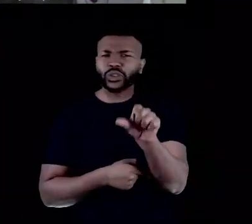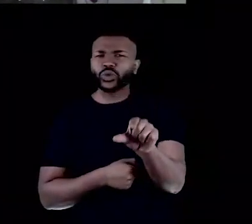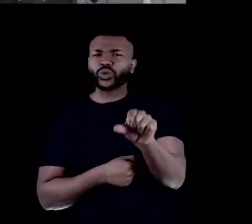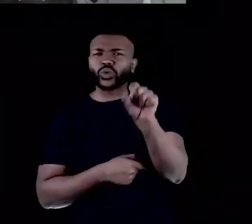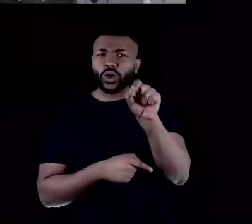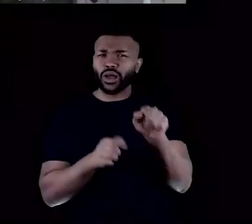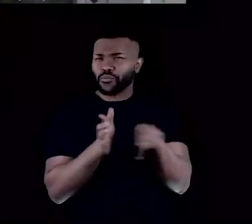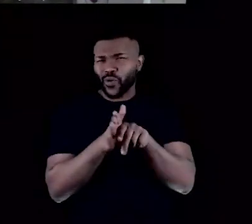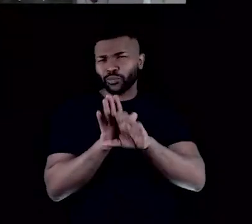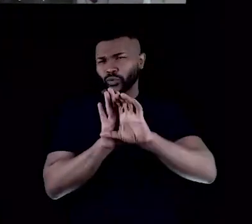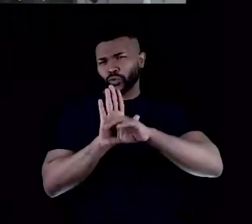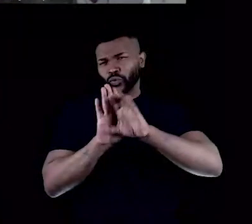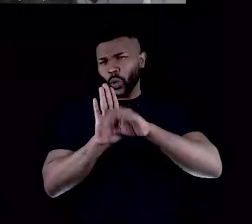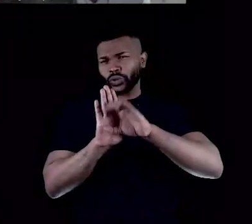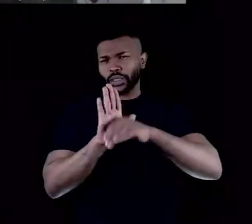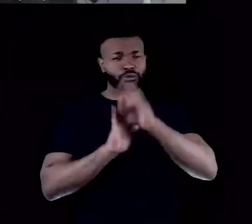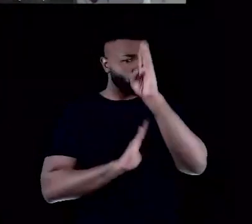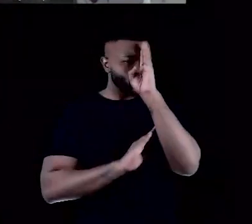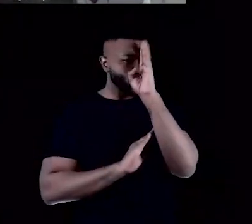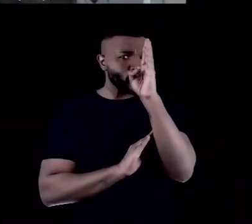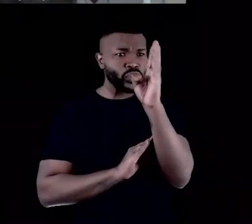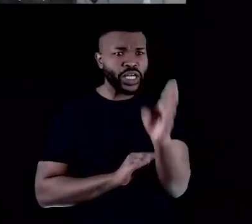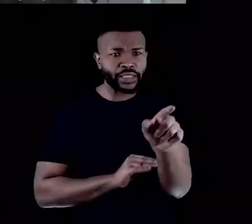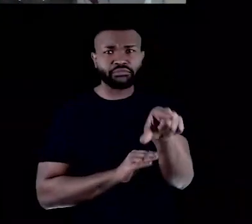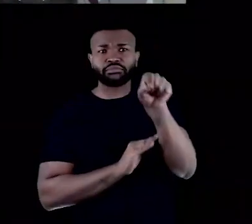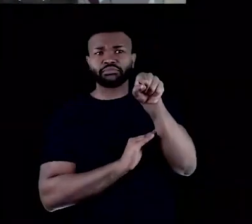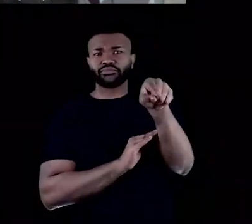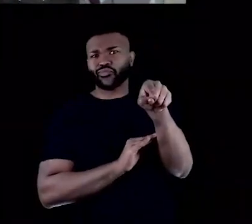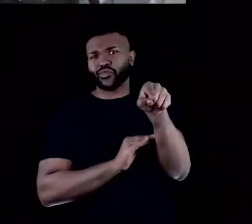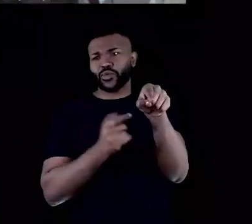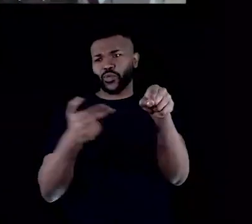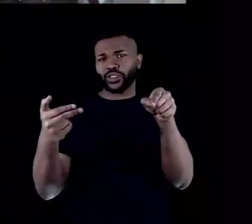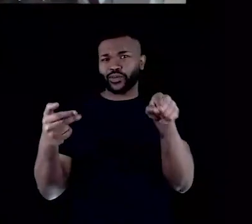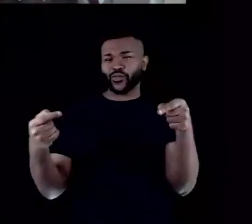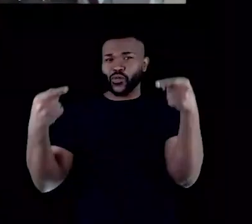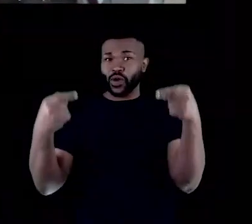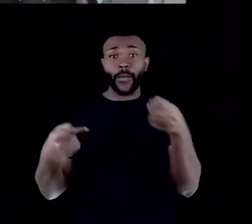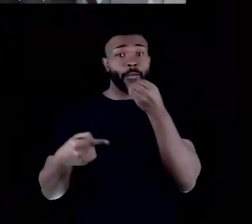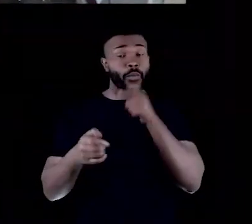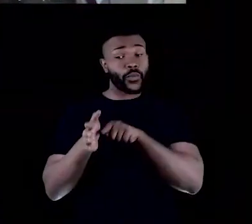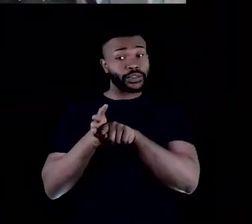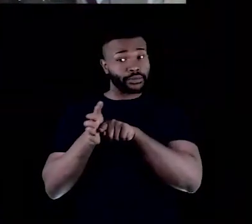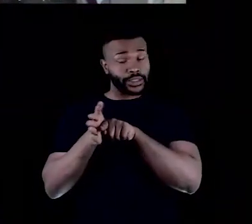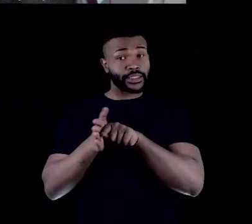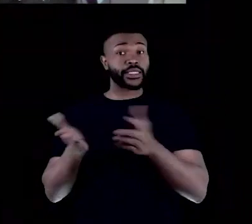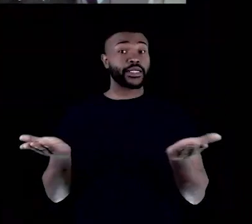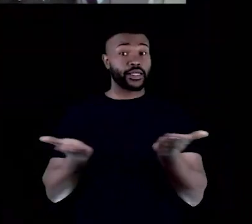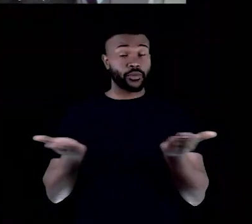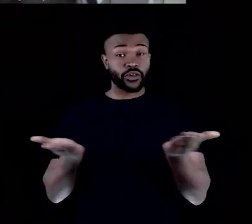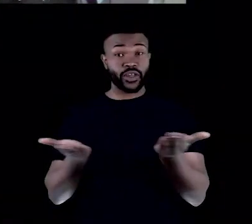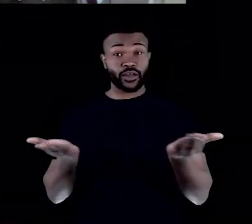definidor, ele é conceito, né? Ele relaciona muito diretamente uma coisa com a outra. Mas eu acho bom explorar ele